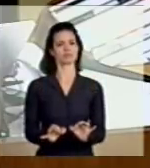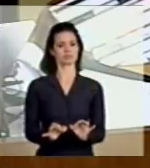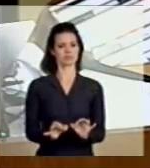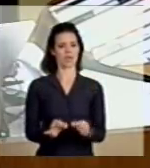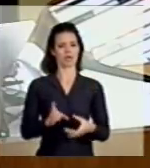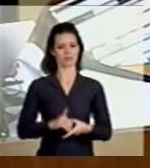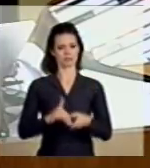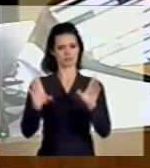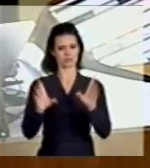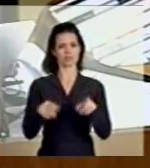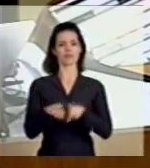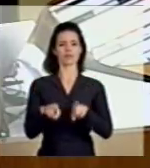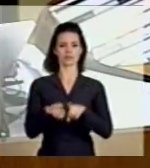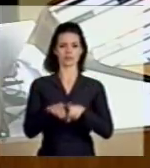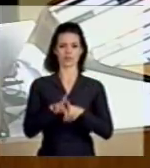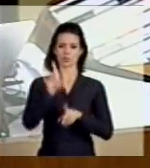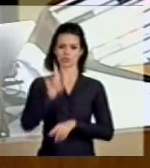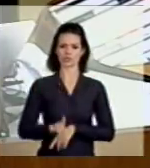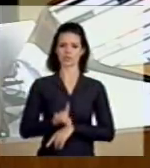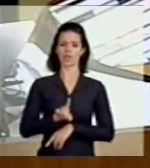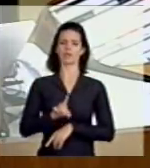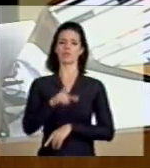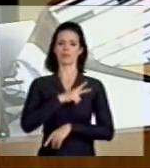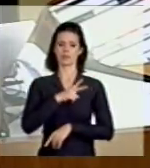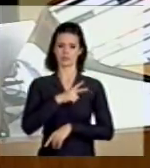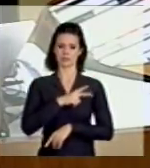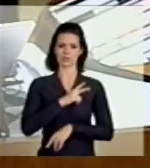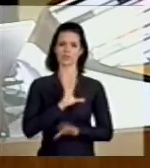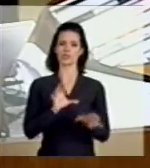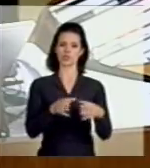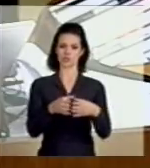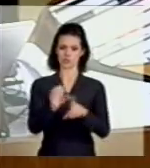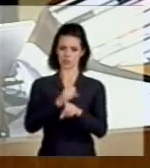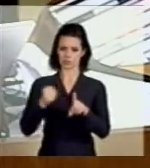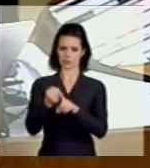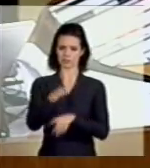interesses sociais e individuais indisponíveis, tendo, pois, legitimidade